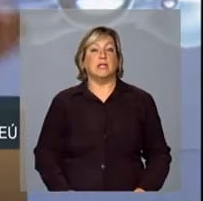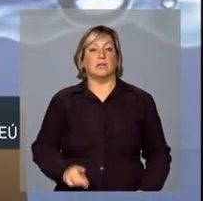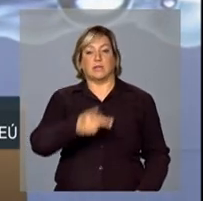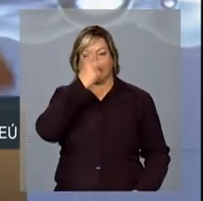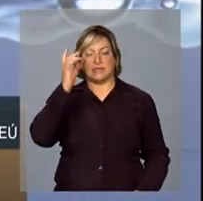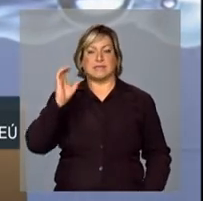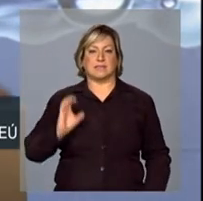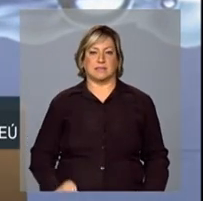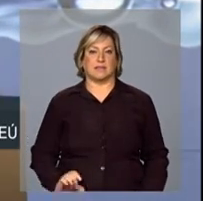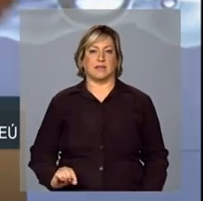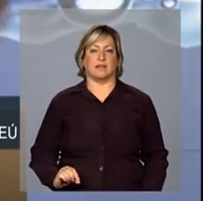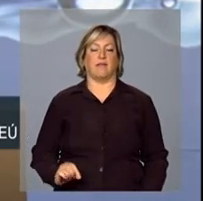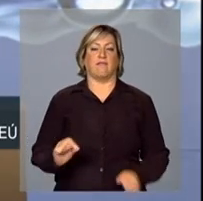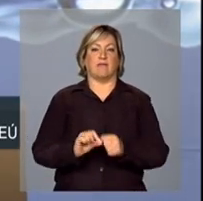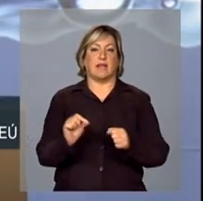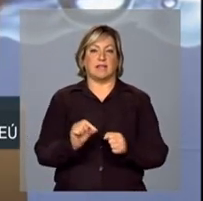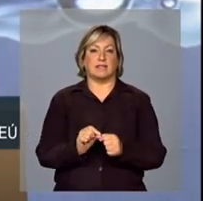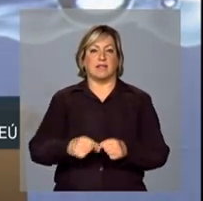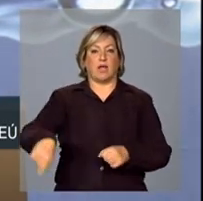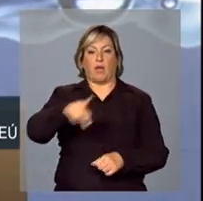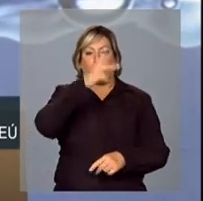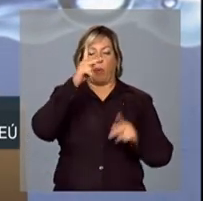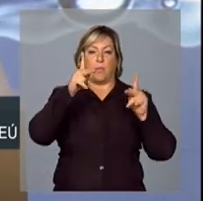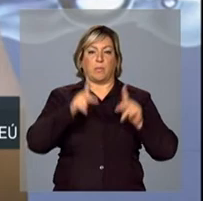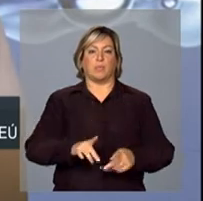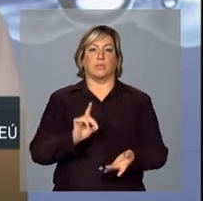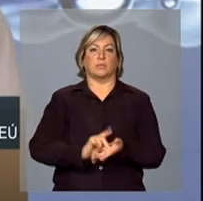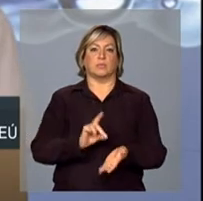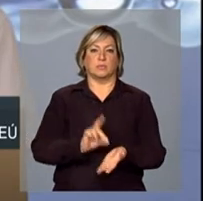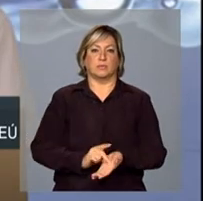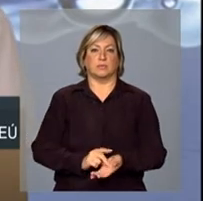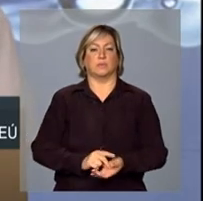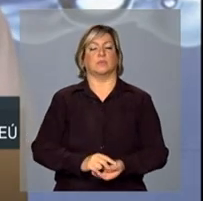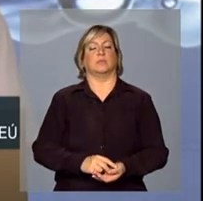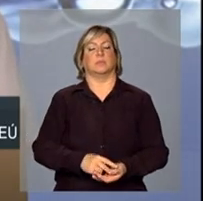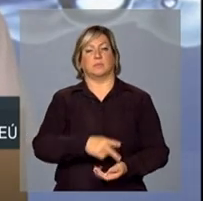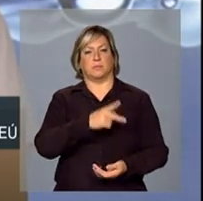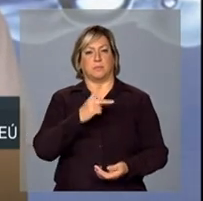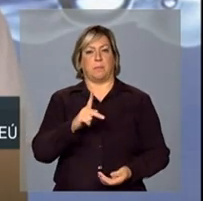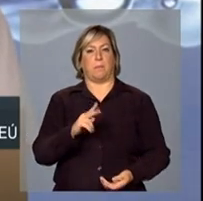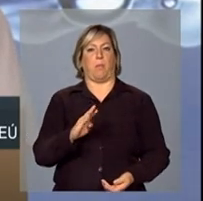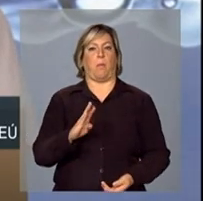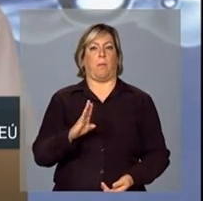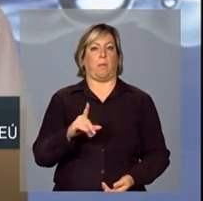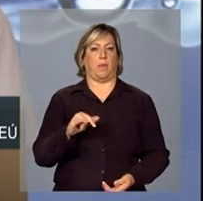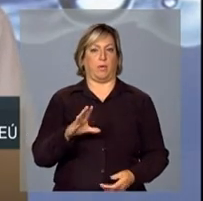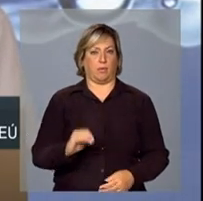esta visão de fazer do público efetivamente público.